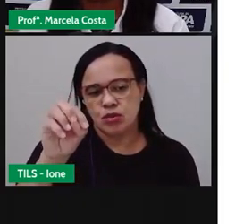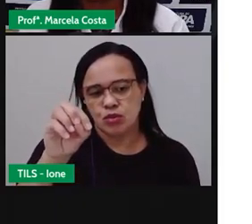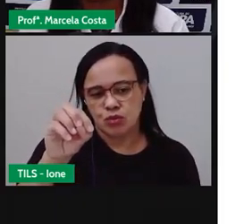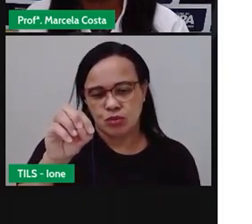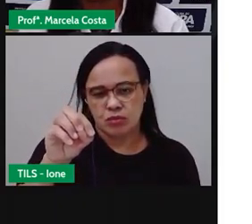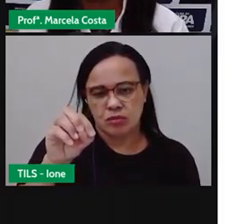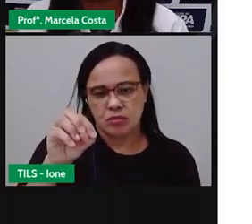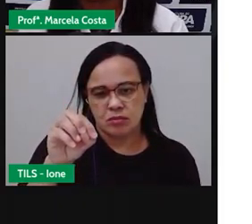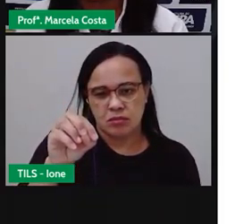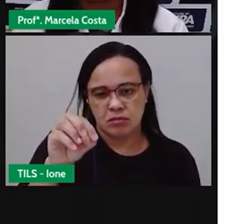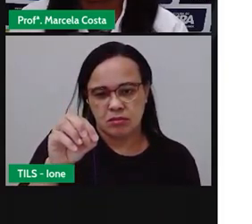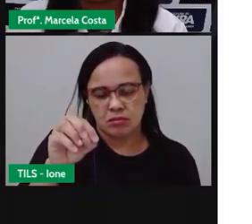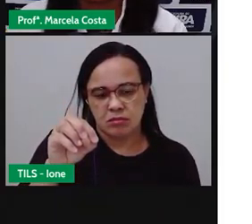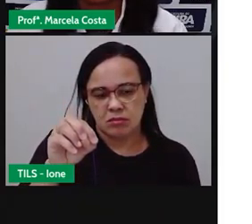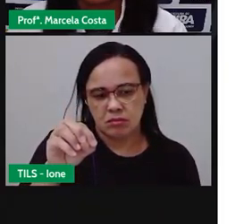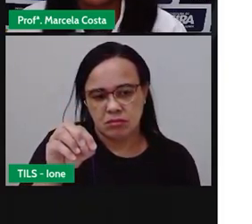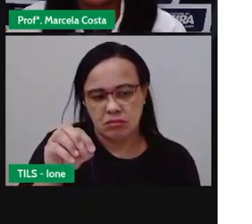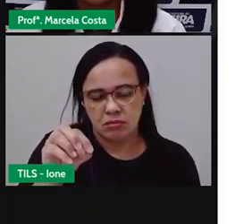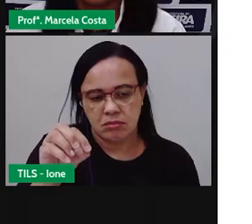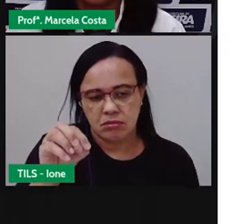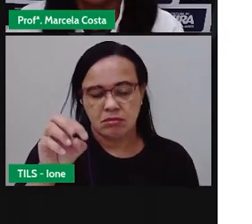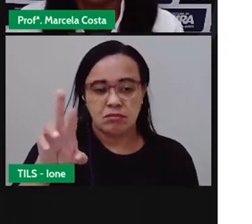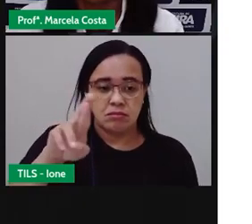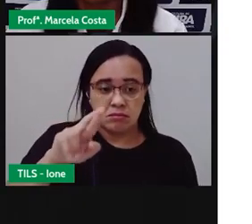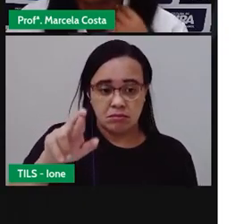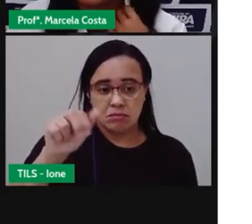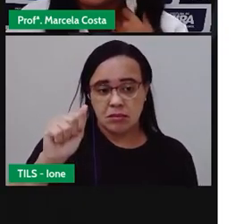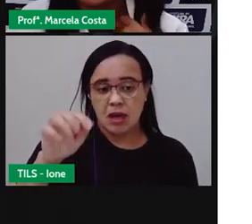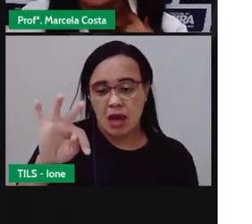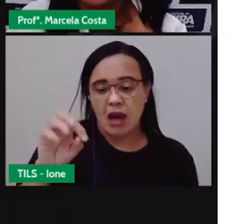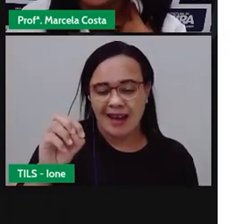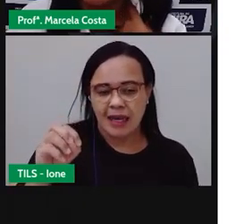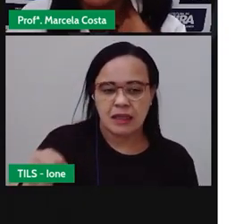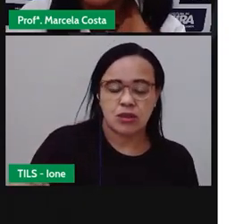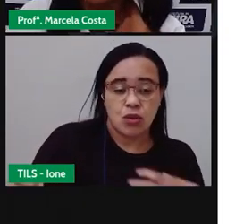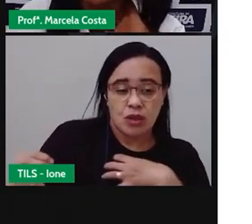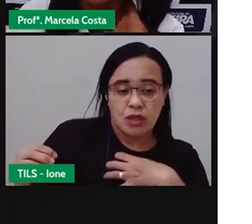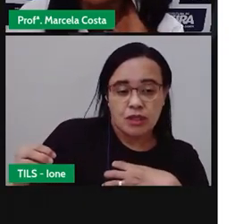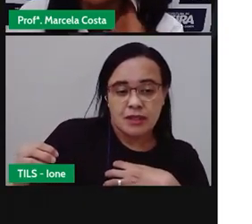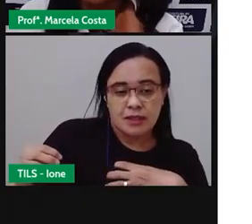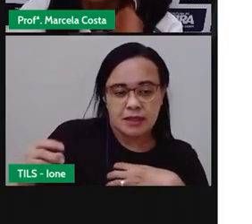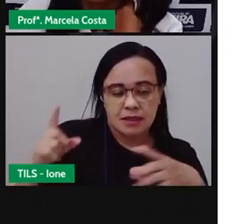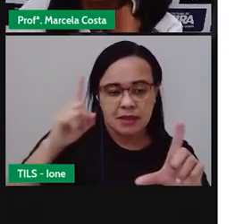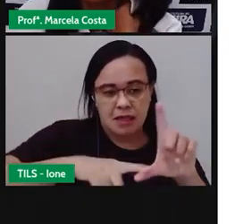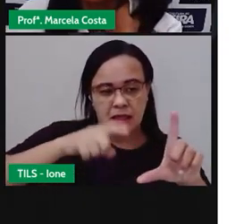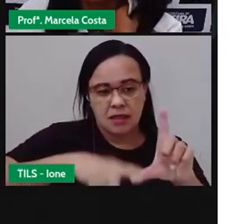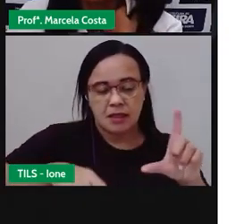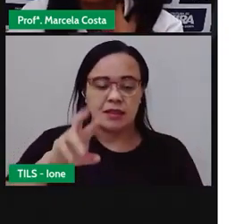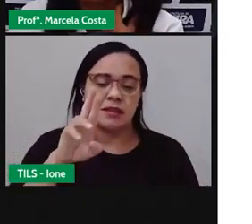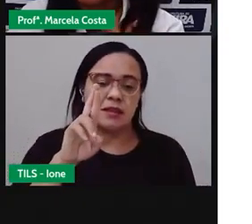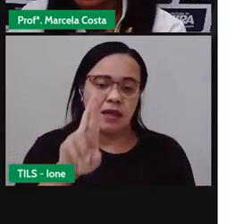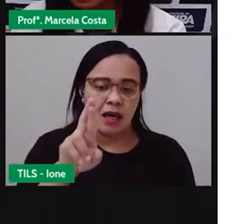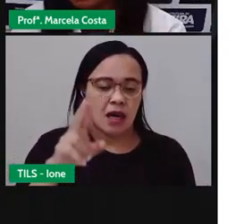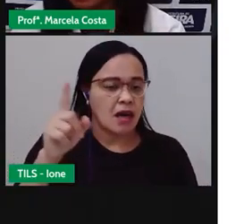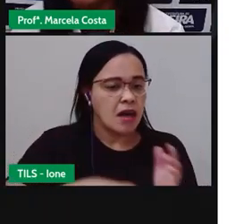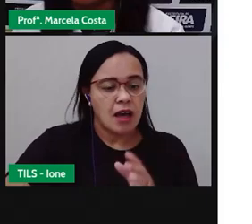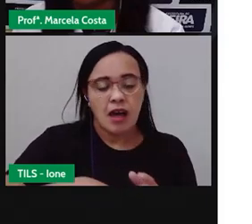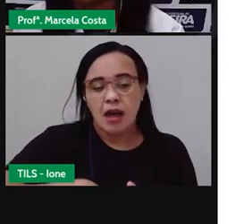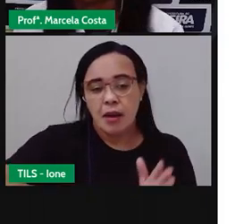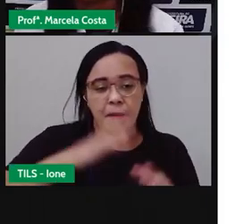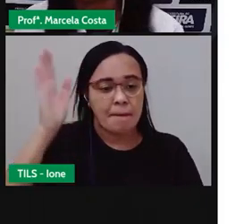rato. Eu escuto o som da letra R mais forte que no início da